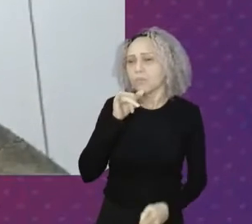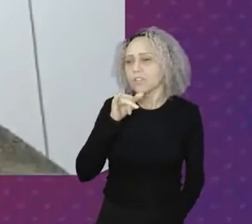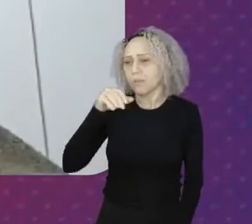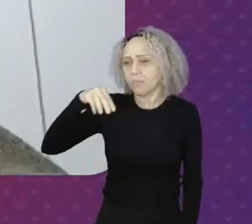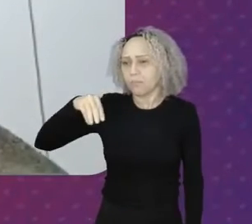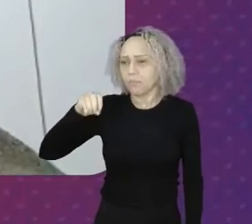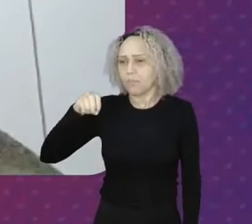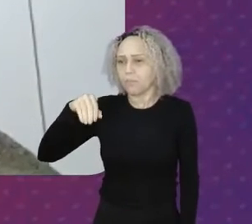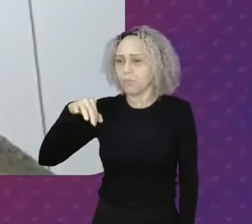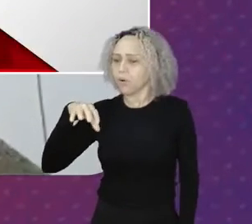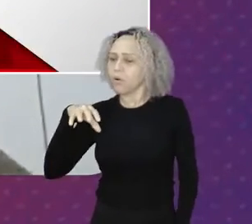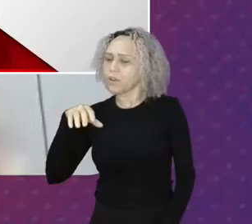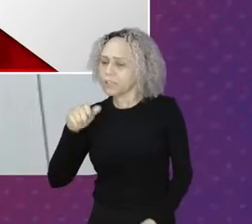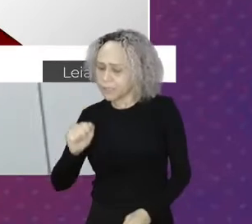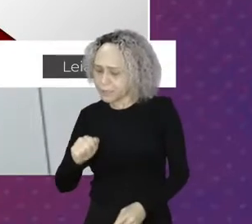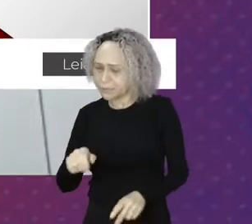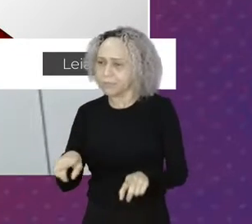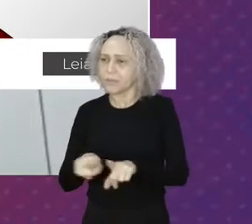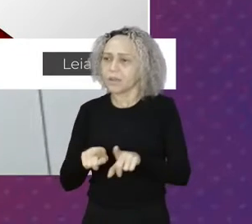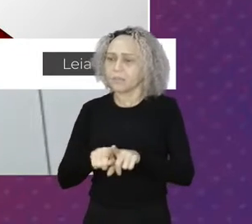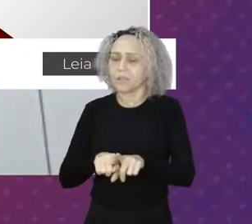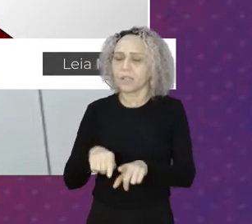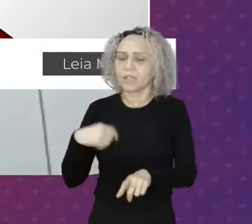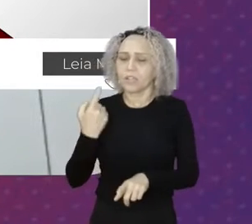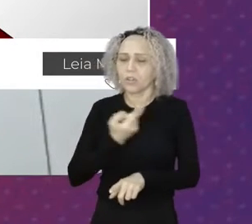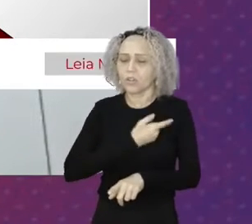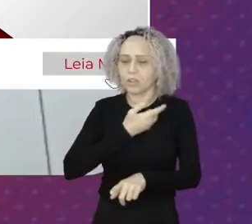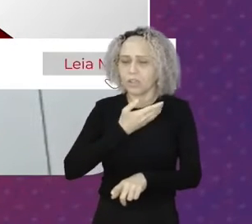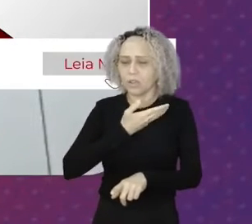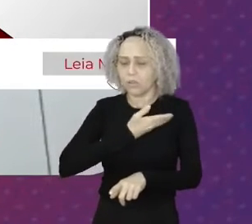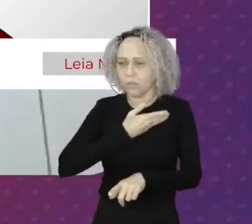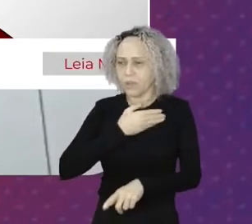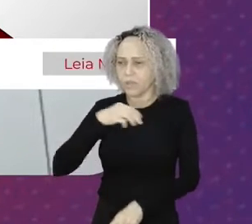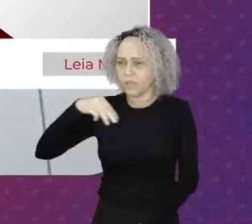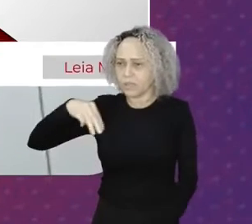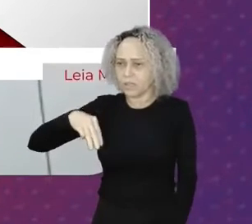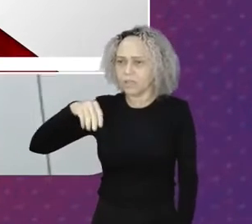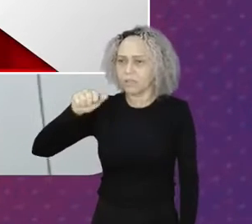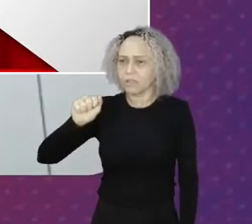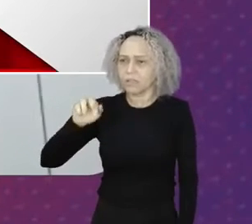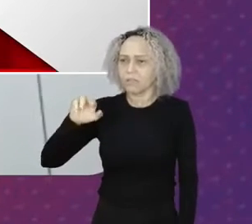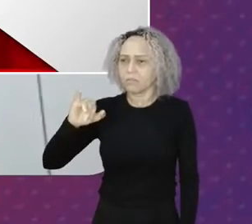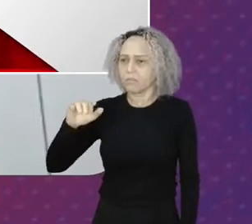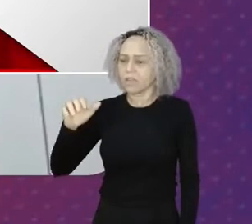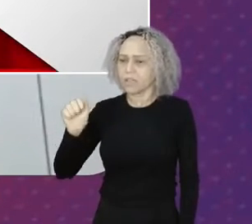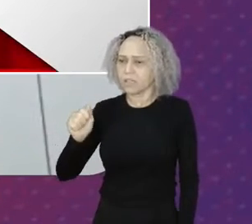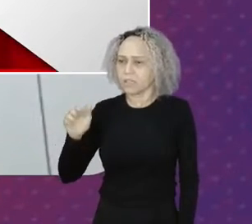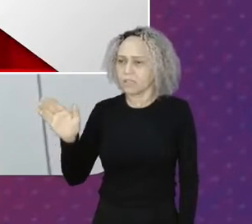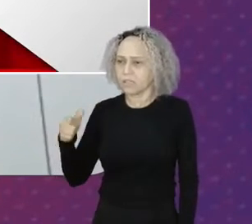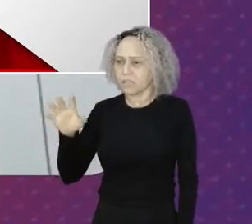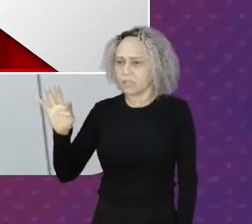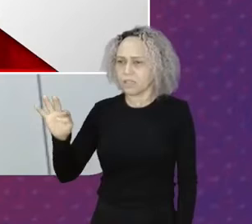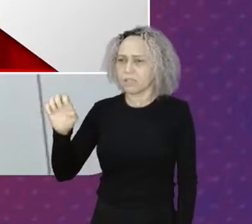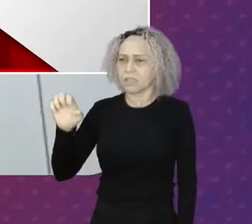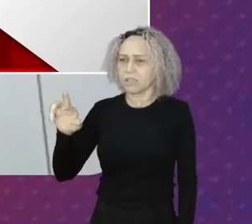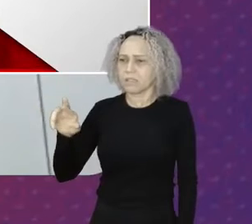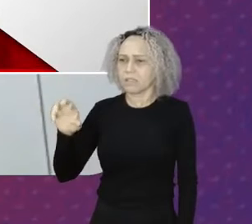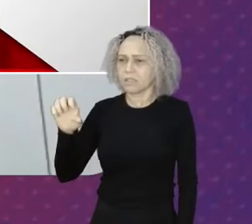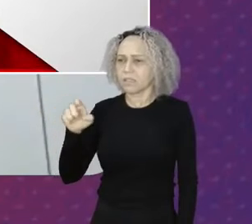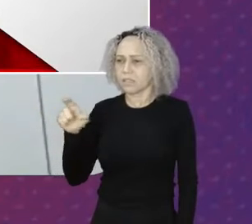exercício político. A gente teve também a nossa companheira Maria Tereza Capra, que teve um mandato injustamente cassado